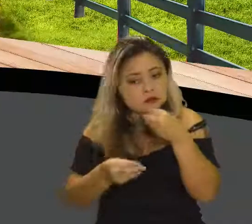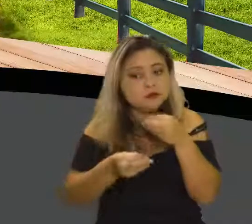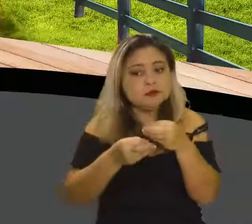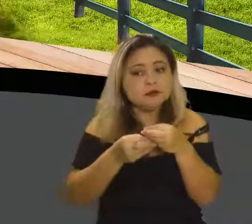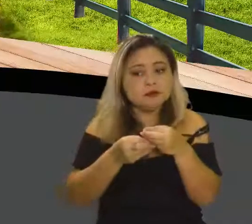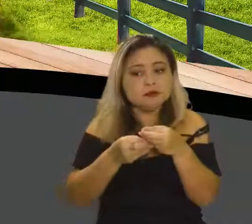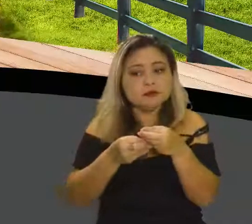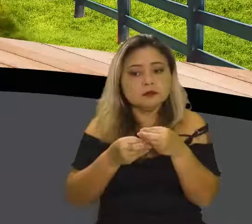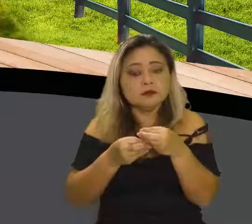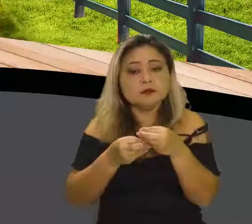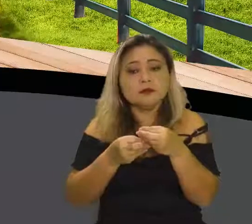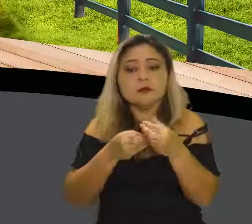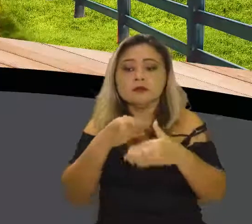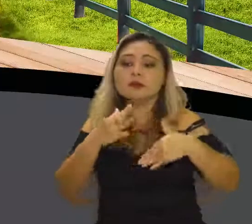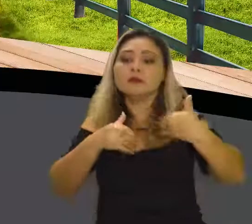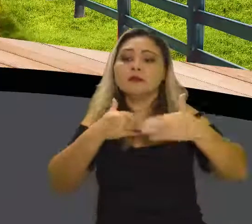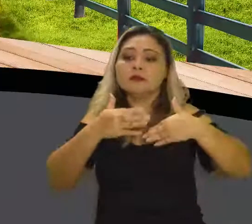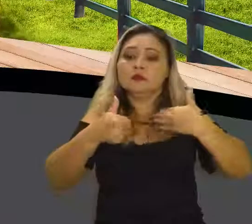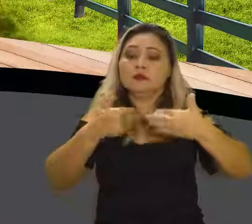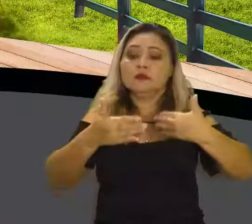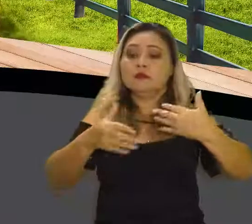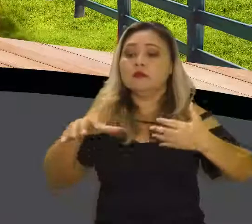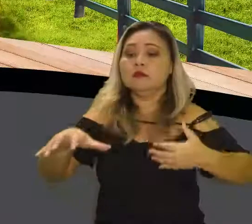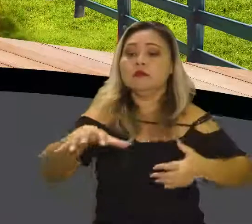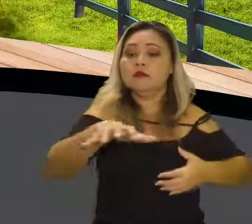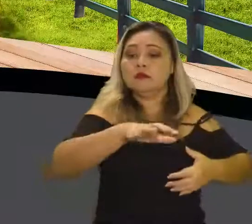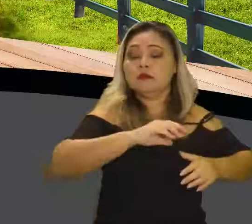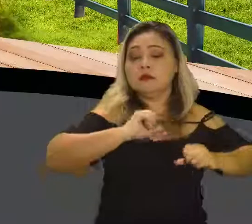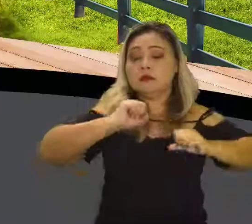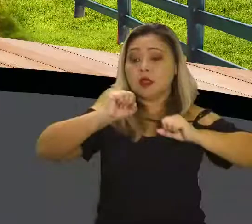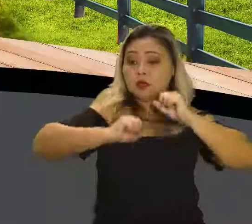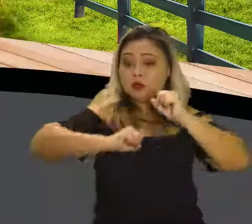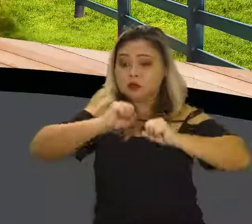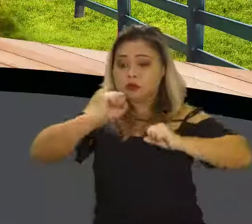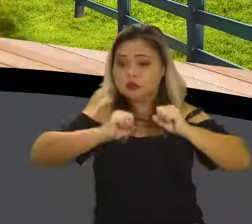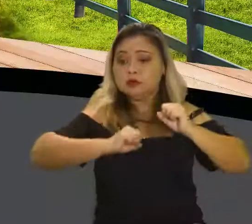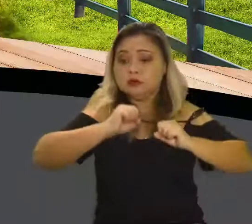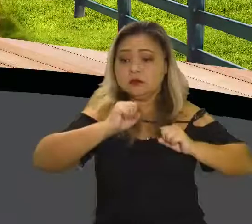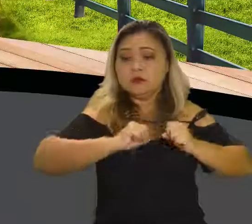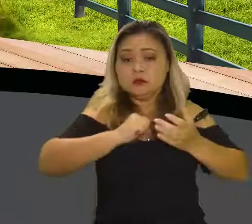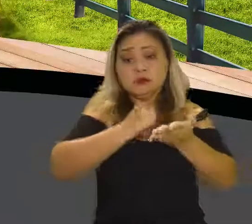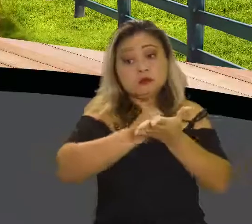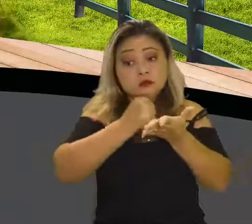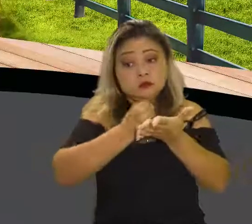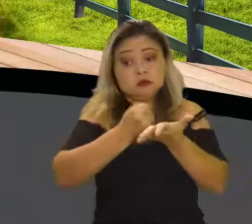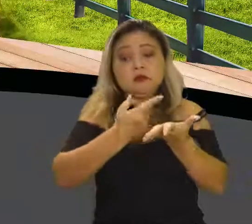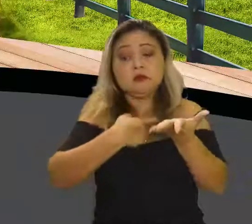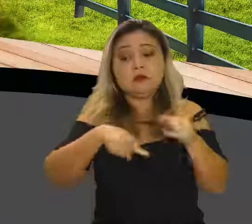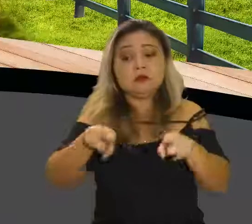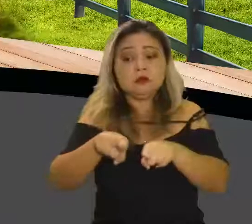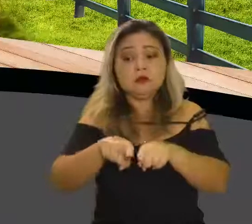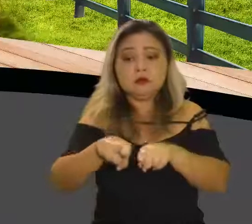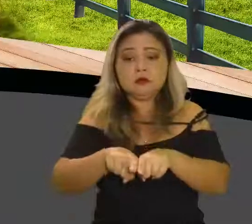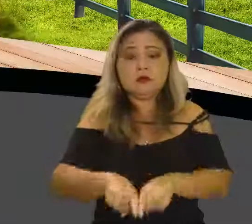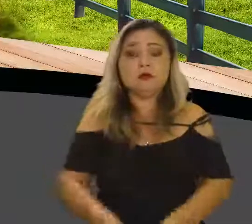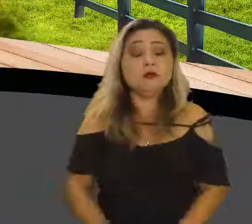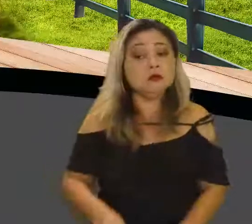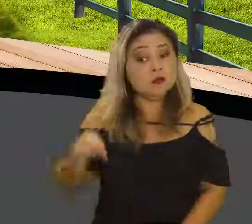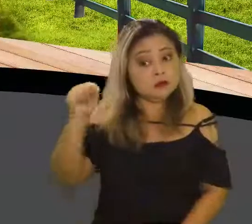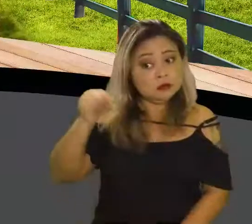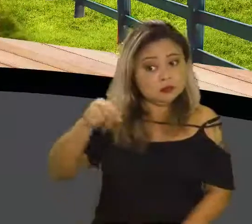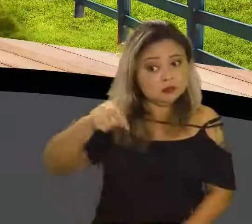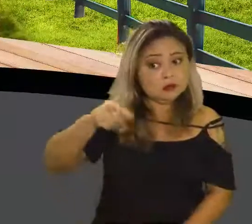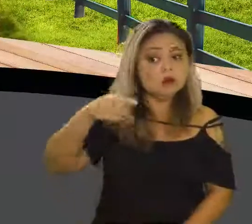implementação e também de desenvolvimento de alguns setores industriais. E certificação também, tá? Aqui no